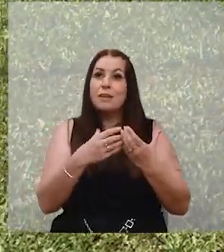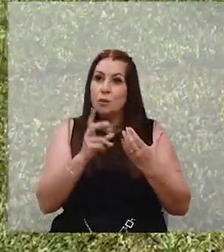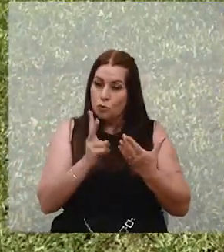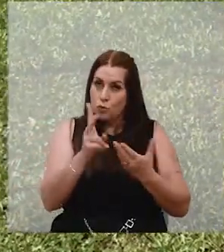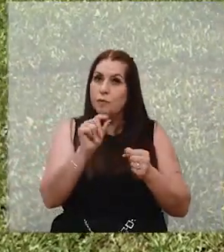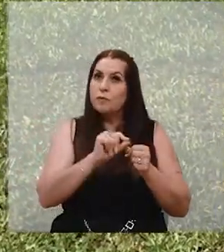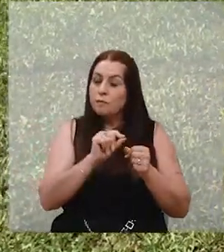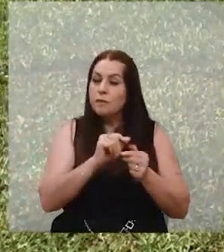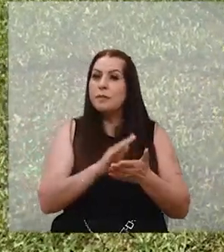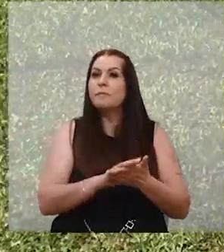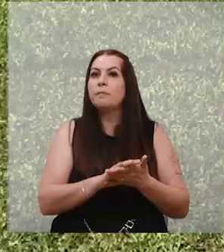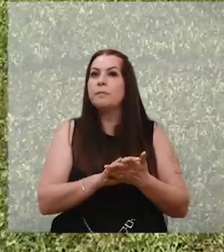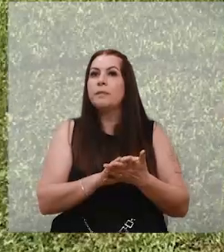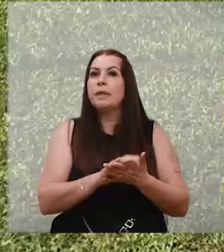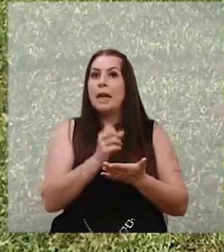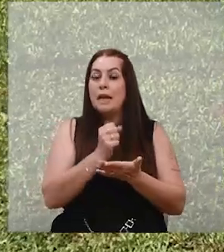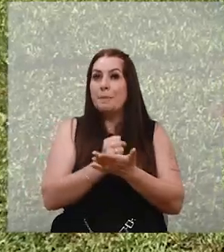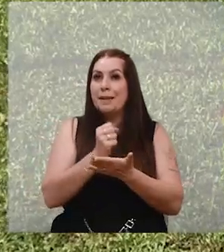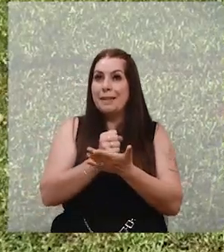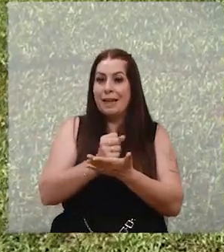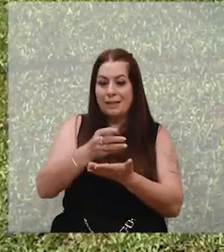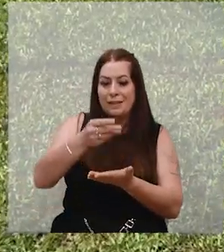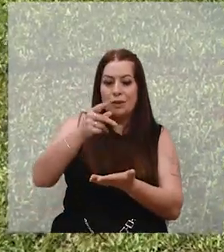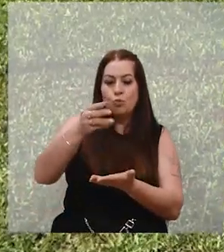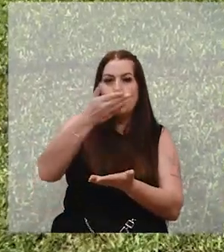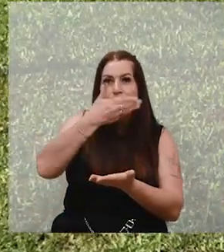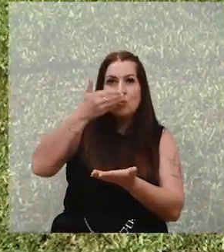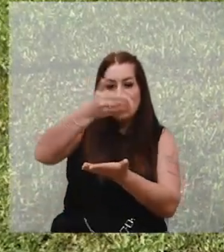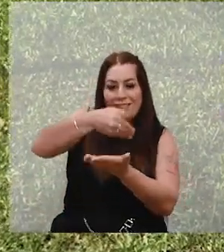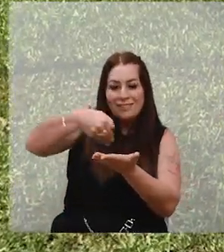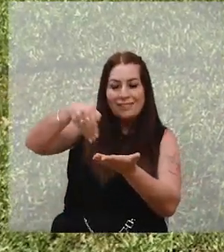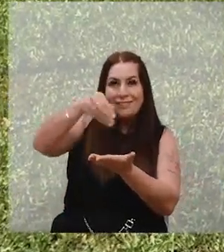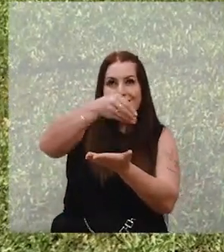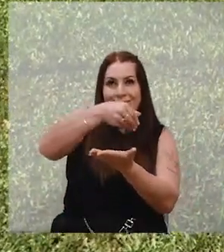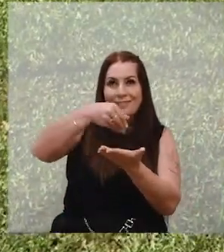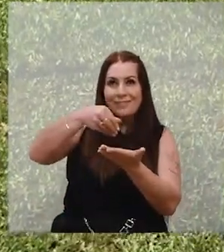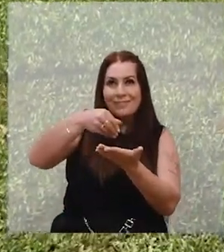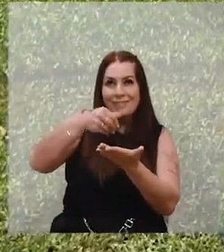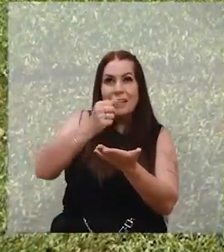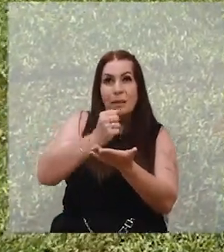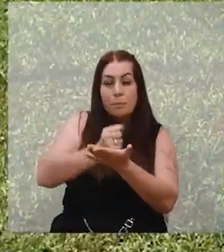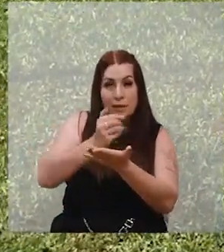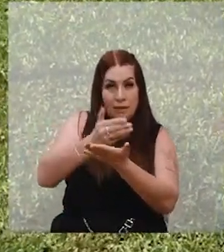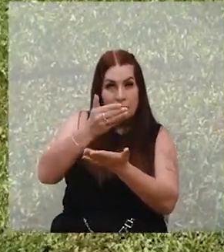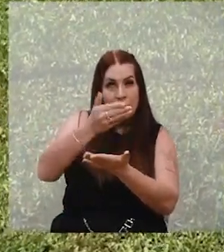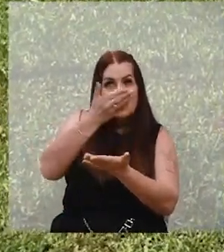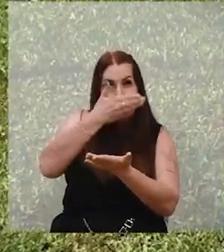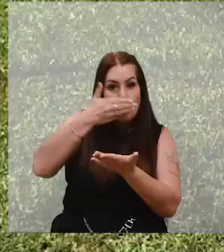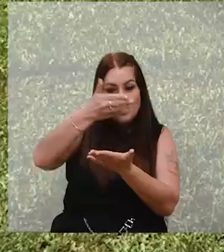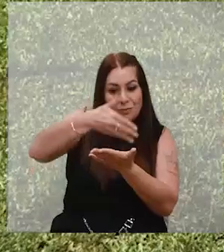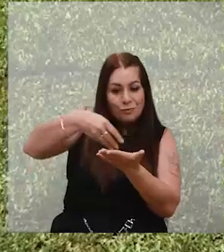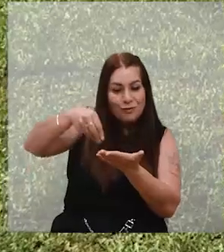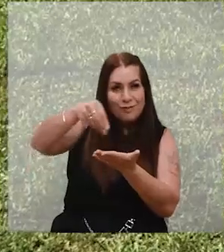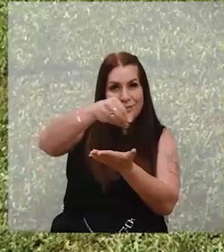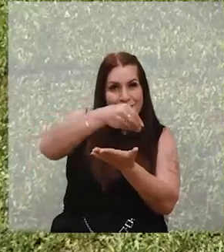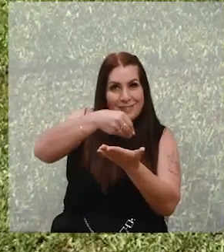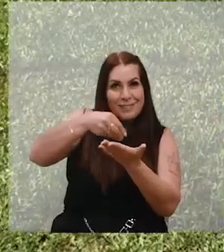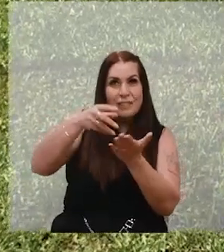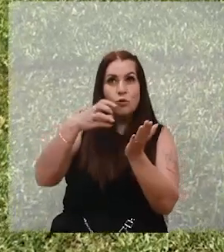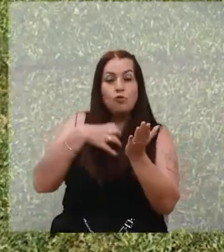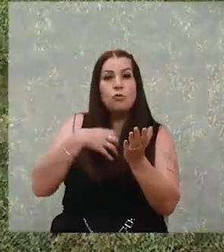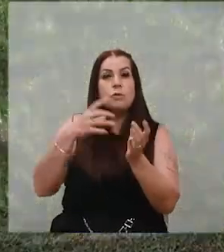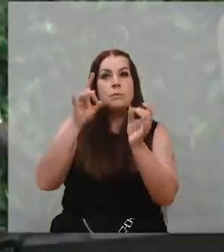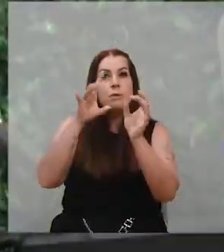fazem a batata caramelizada, que é a única... A batata doce. A batata doce caramelizada, que é um jeito